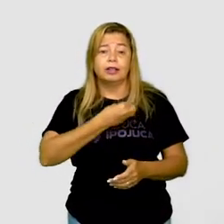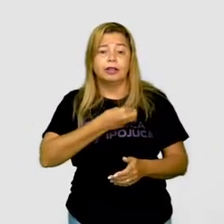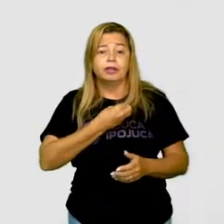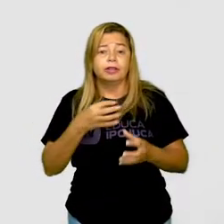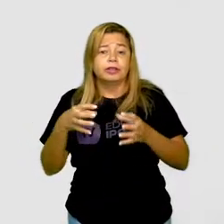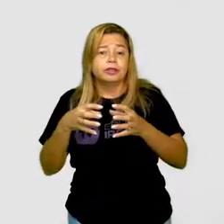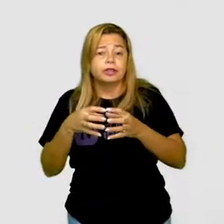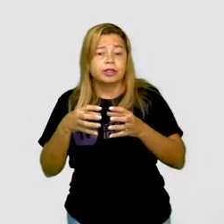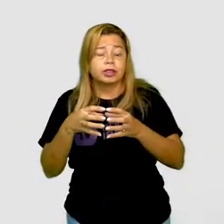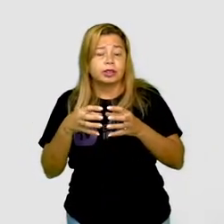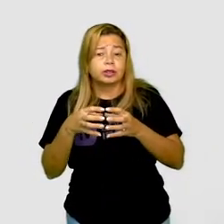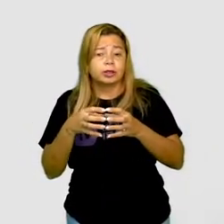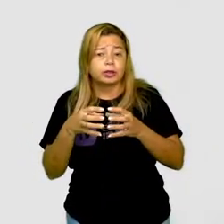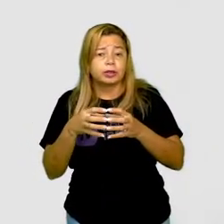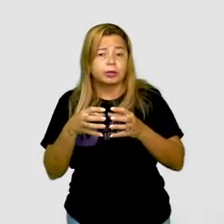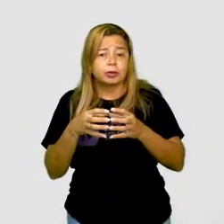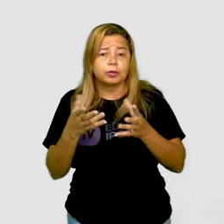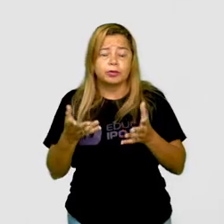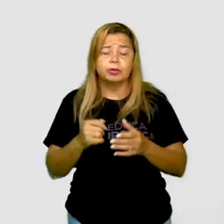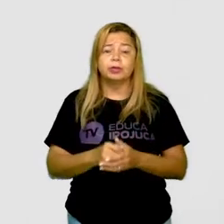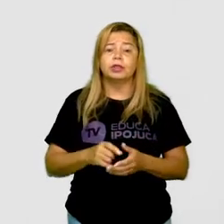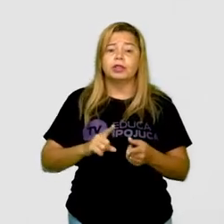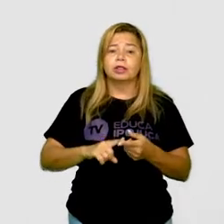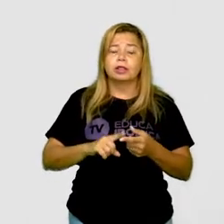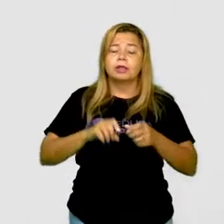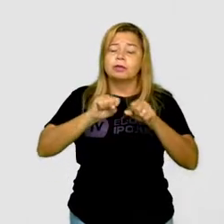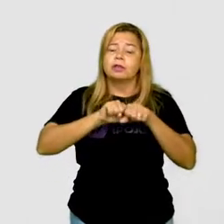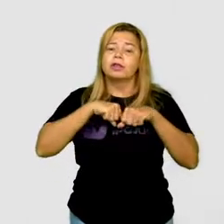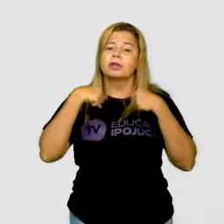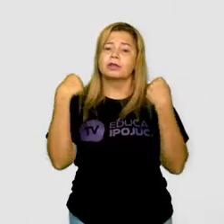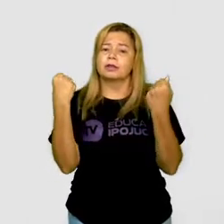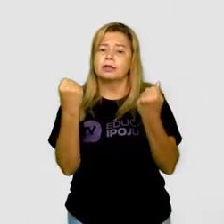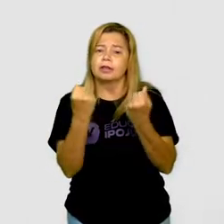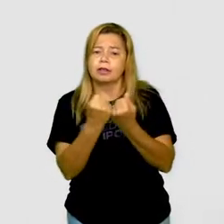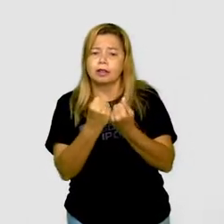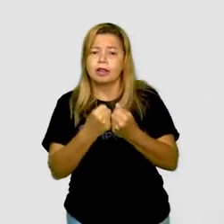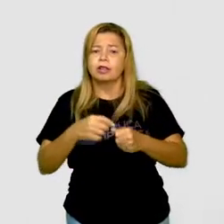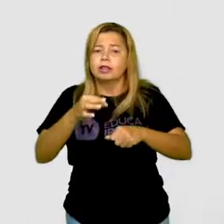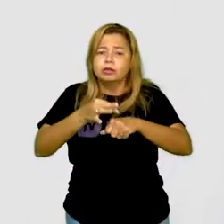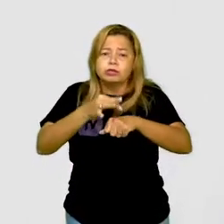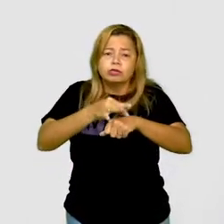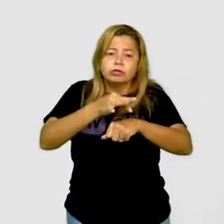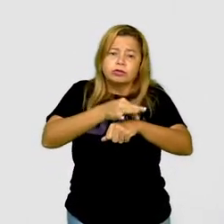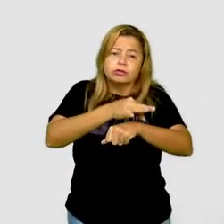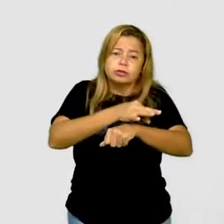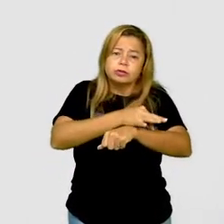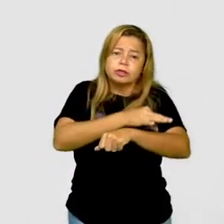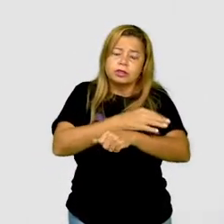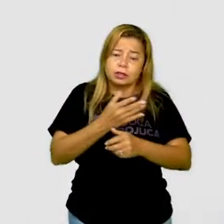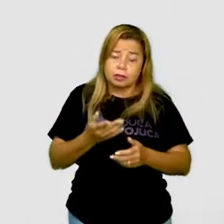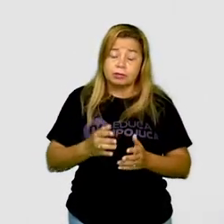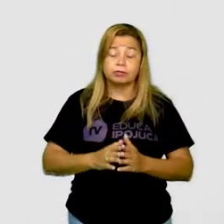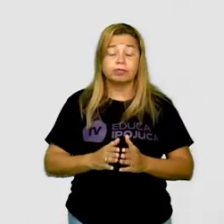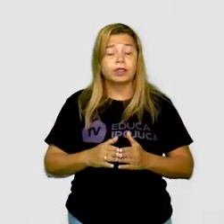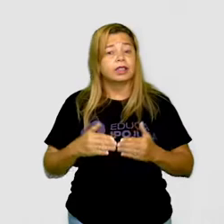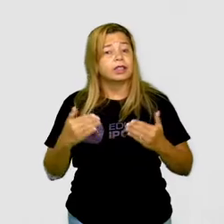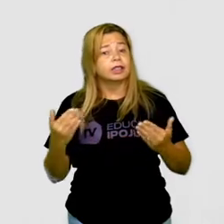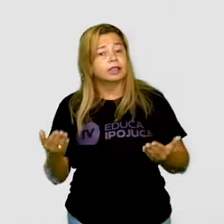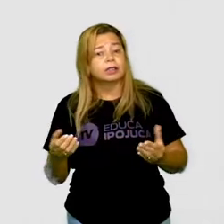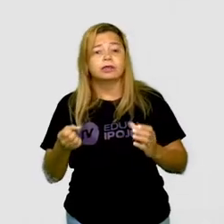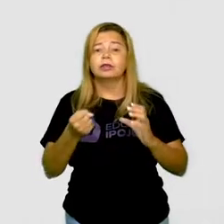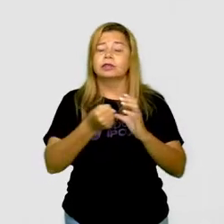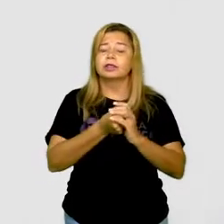grupos, a formiga vive em sociedade, no formigueiro. Então, essas características são inerentes,